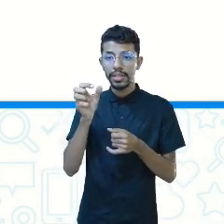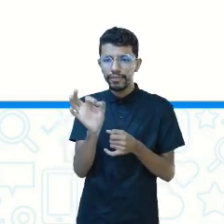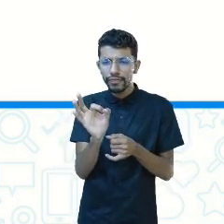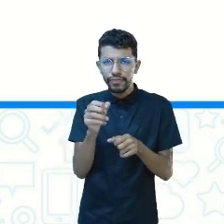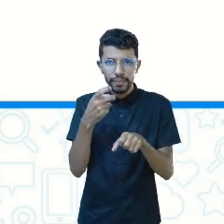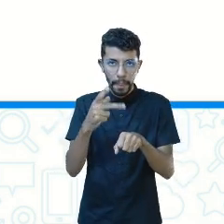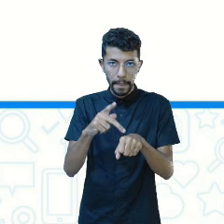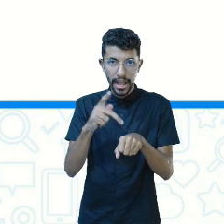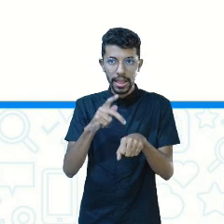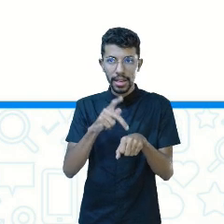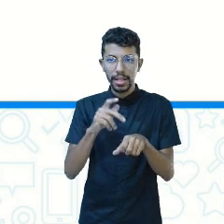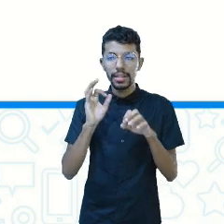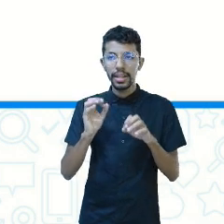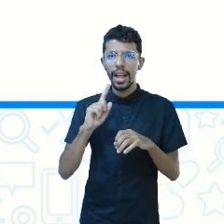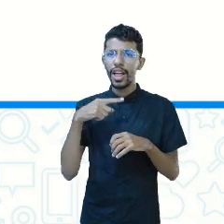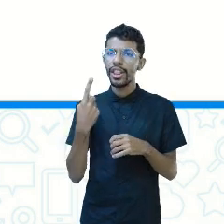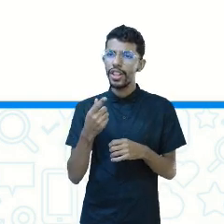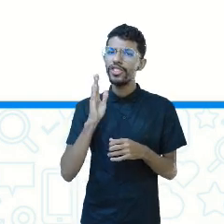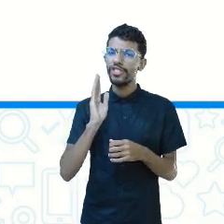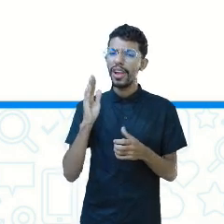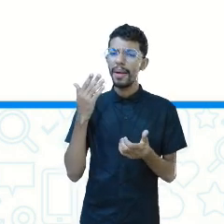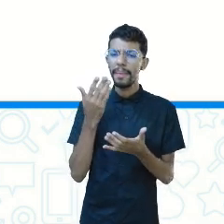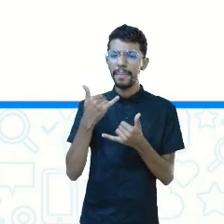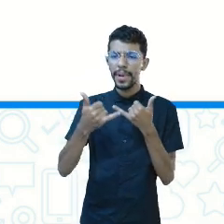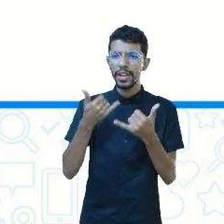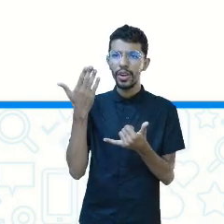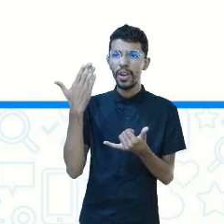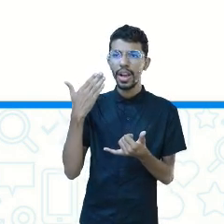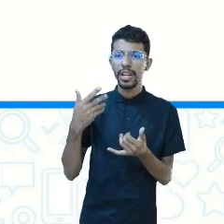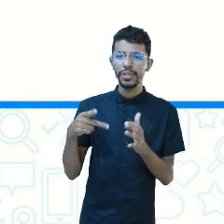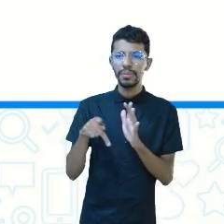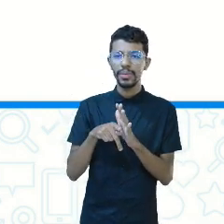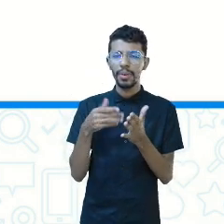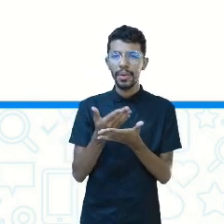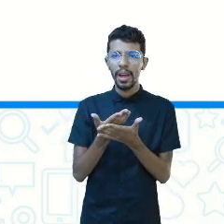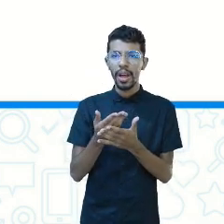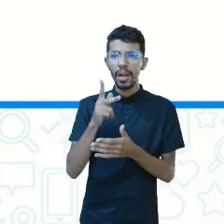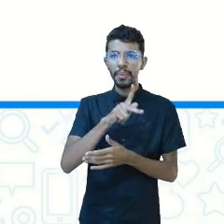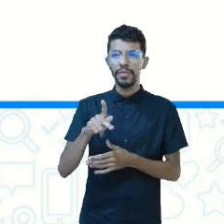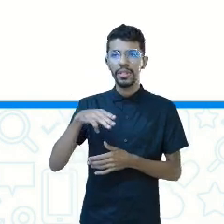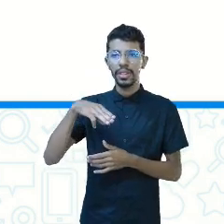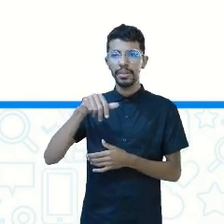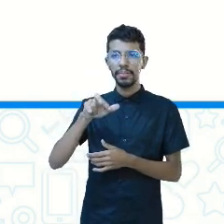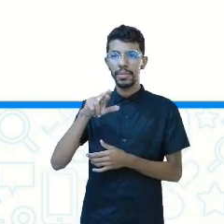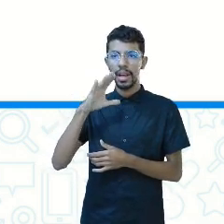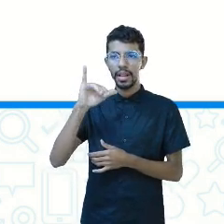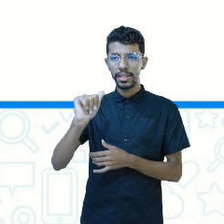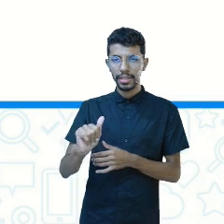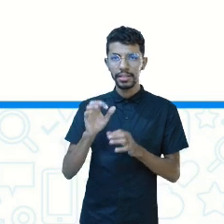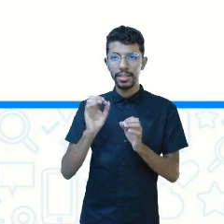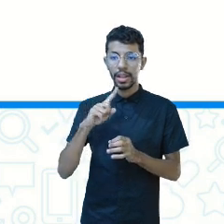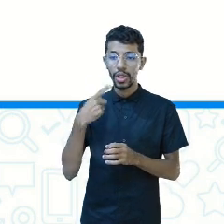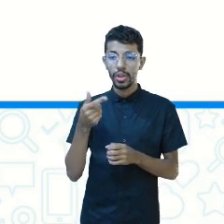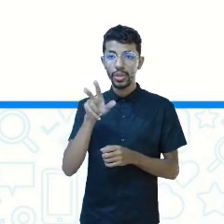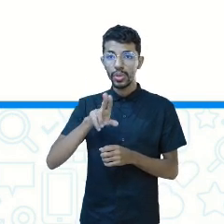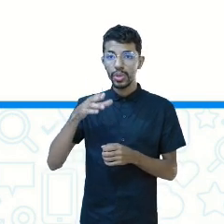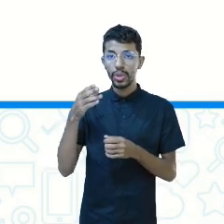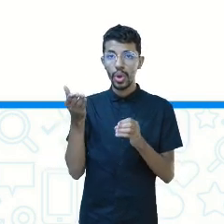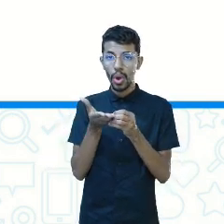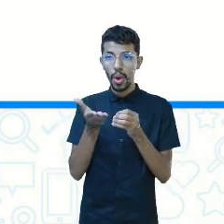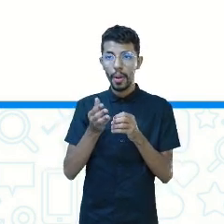brincou uma vez na aula da professora Márcia, que a gente usou copos. Então você pode usar qualquer objeto que tiver na tua